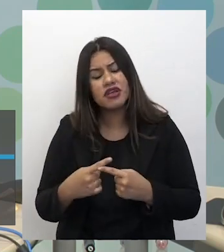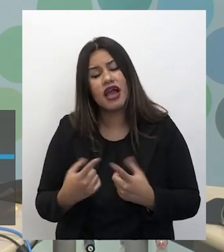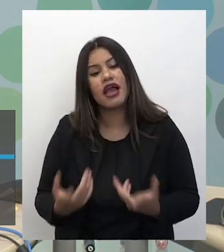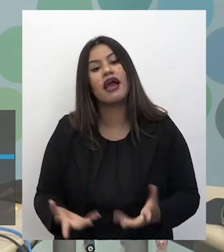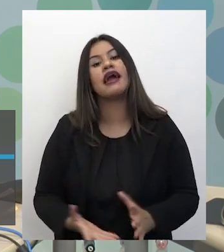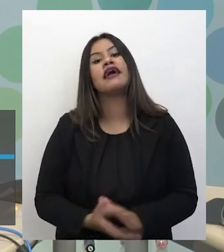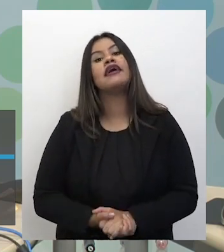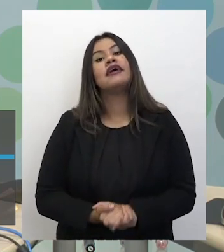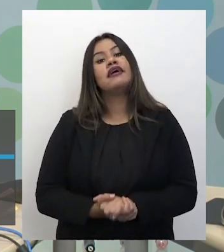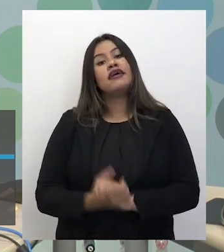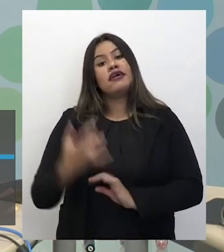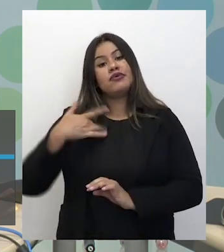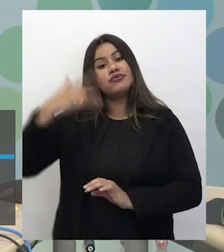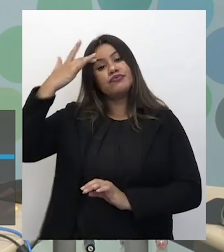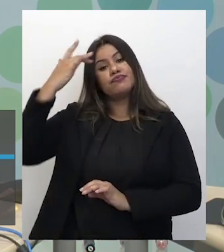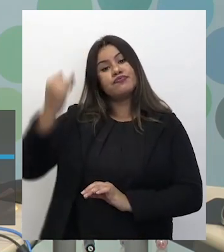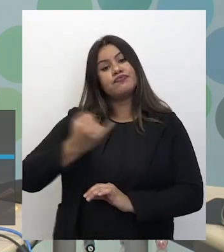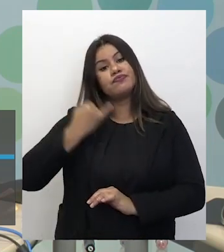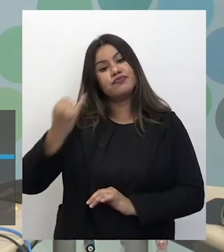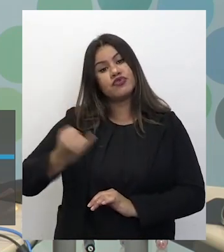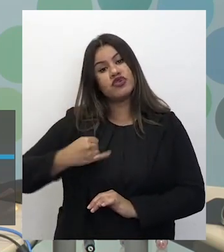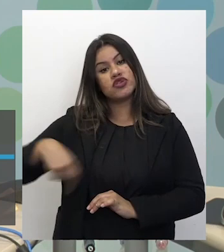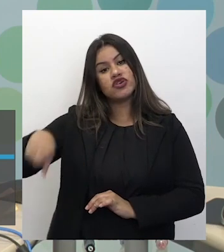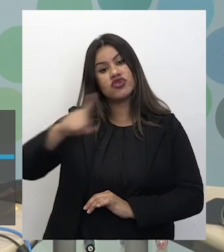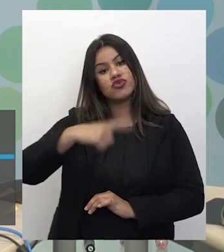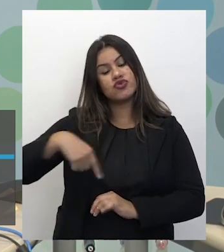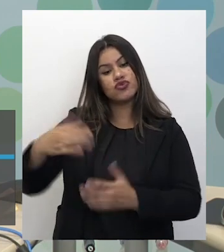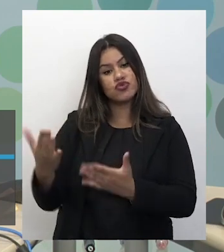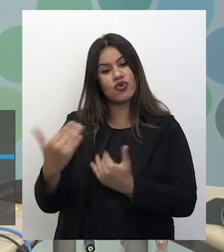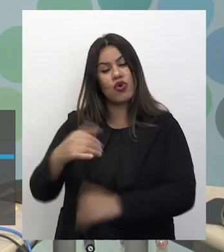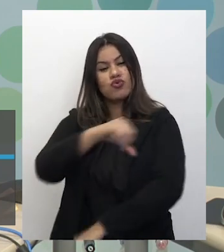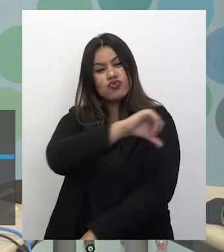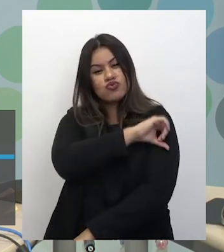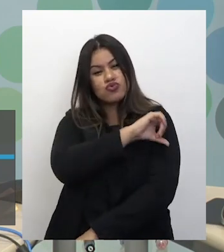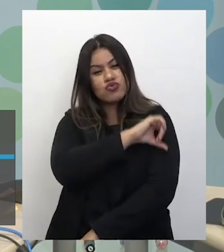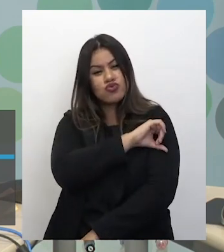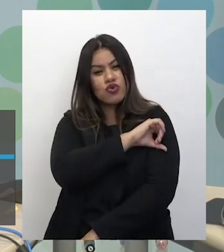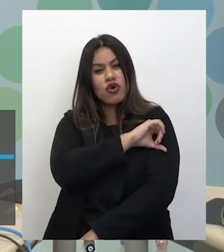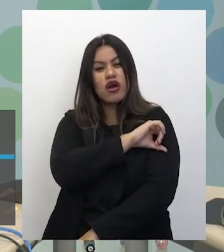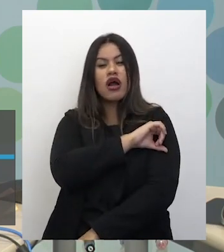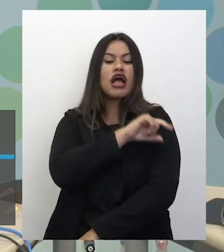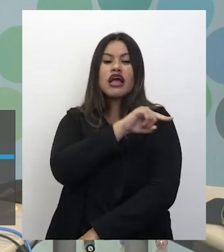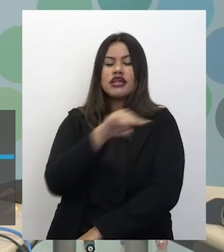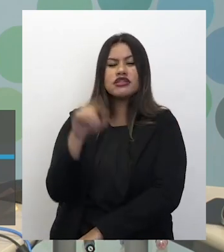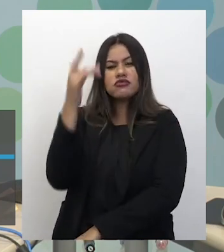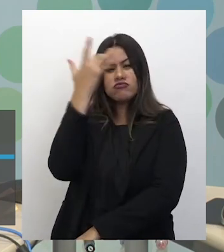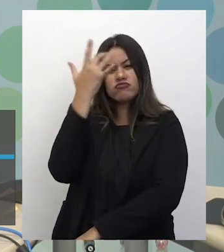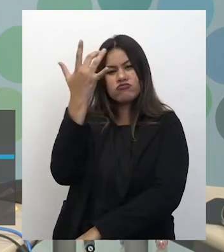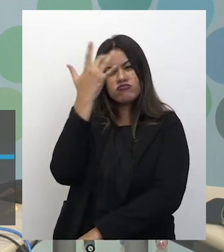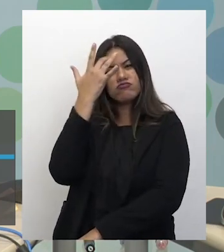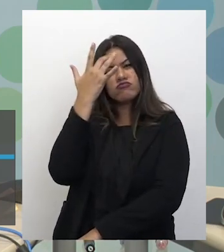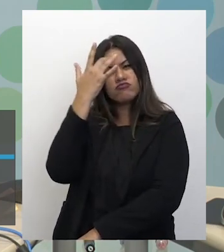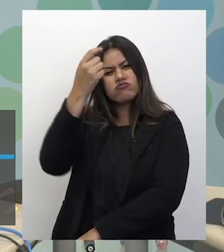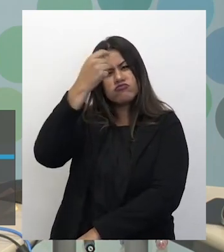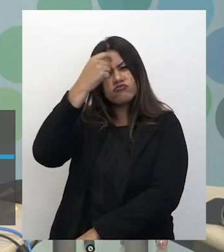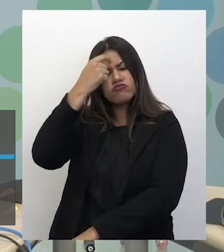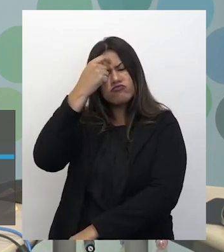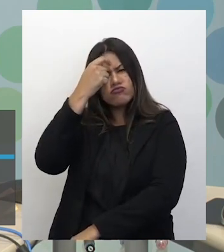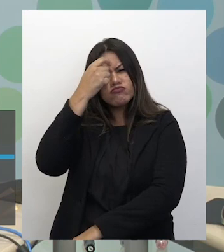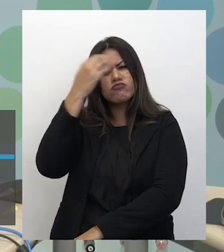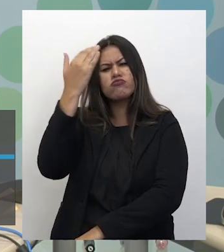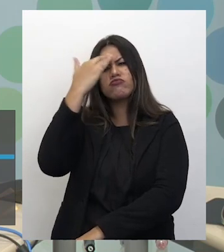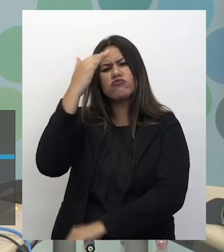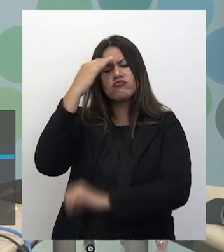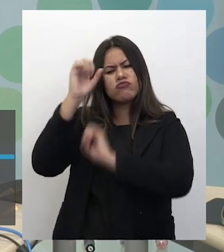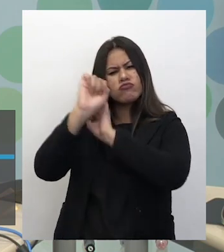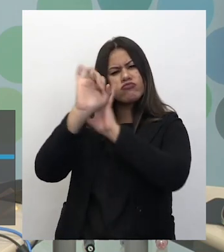acho que é importante, porque os jovens, aí, apesar do 9º ano, o pessoal já tem uma certa maturidade, já tem algumas coisas bem delineadas em termos